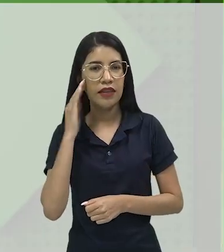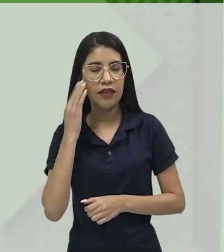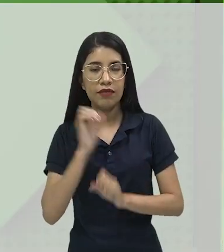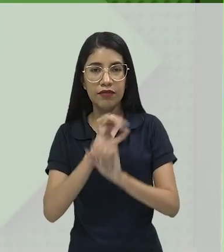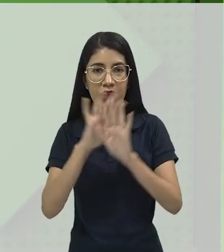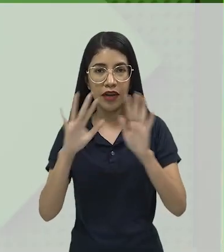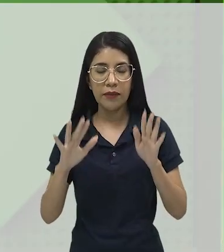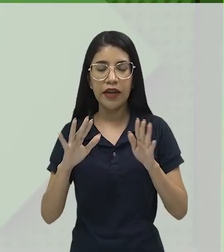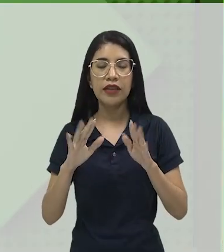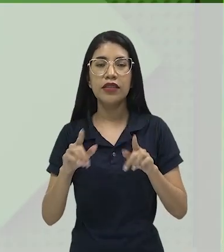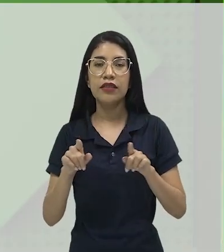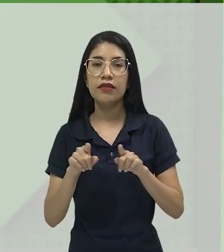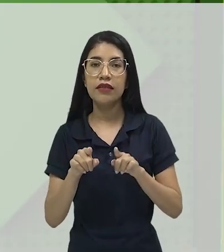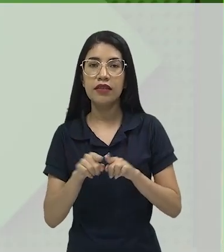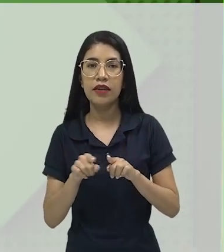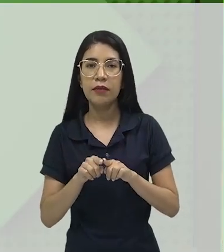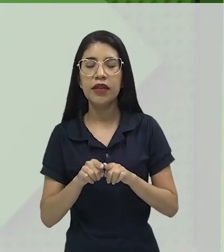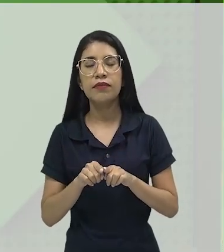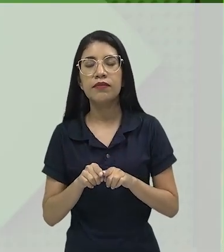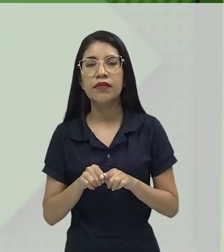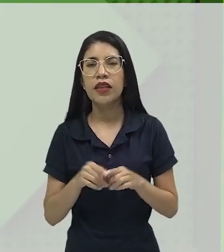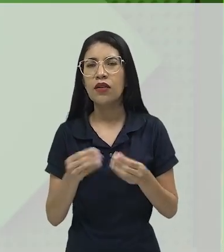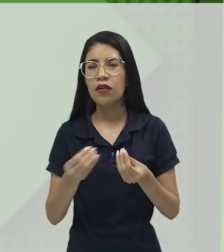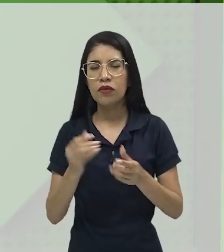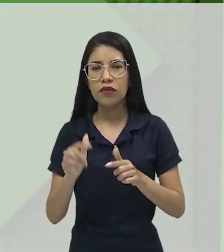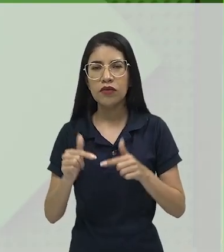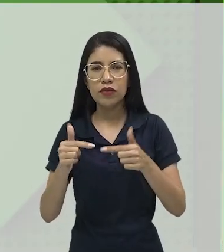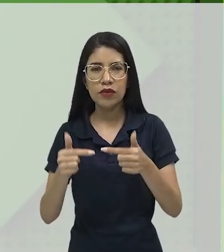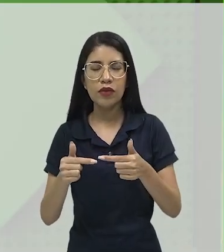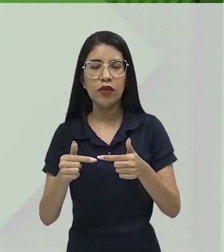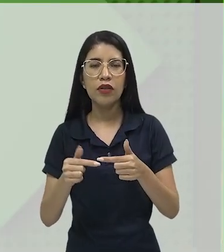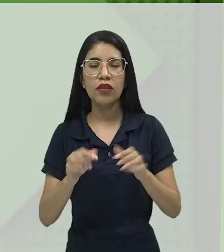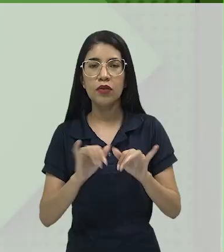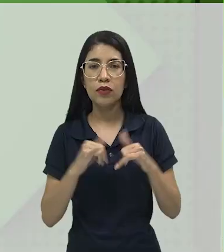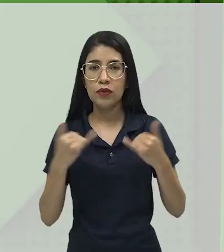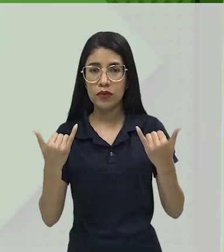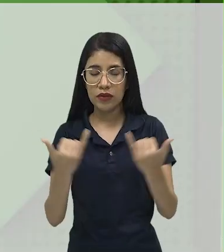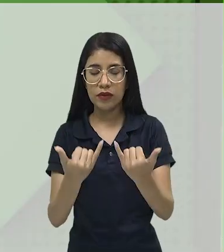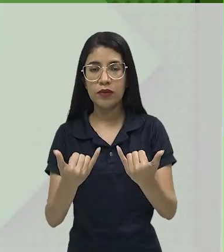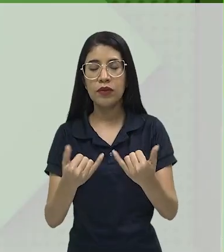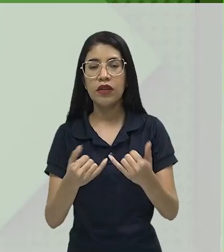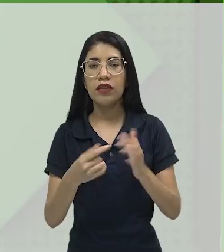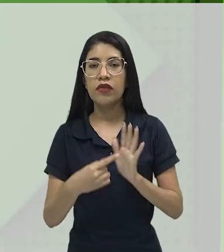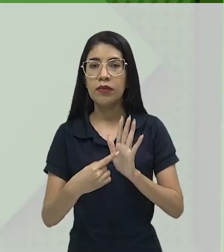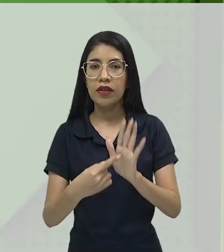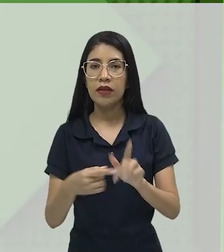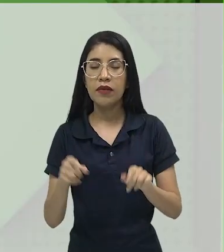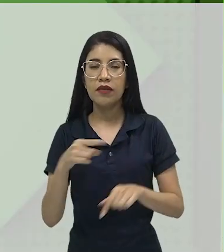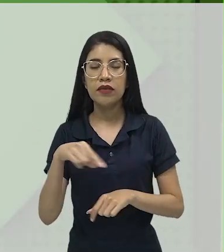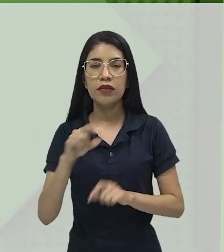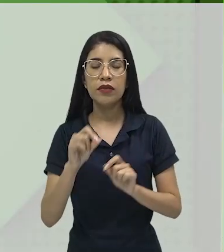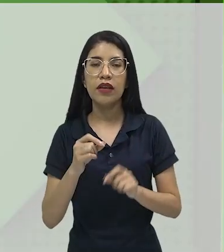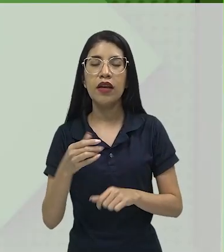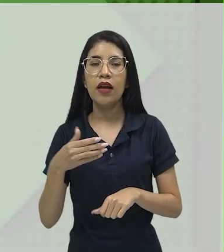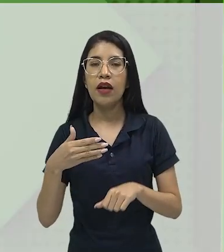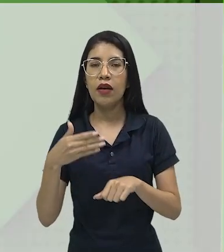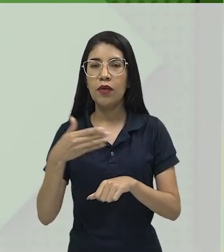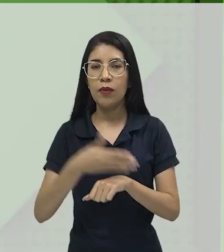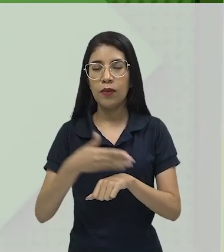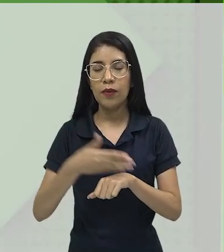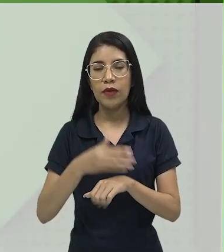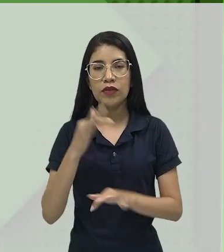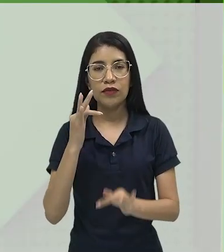melhor, né, e entendam melhor como é que funcionam esses circuitos, eu trouxe aqui a participação do nosso professor